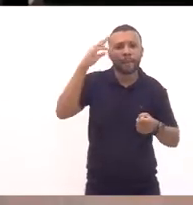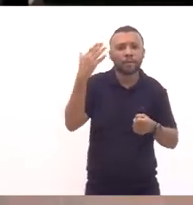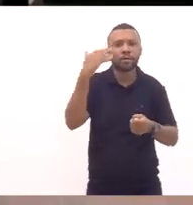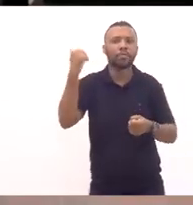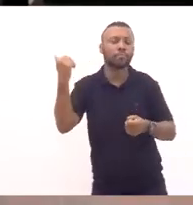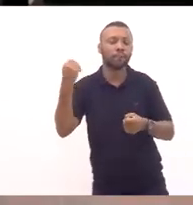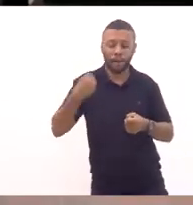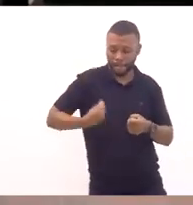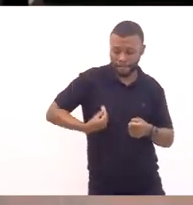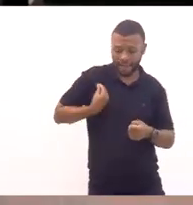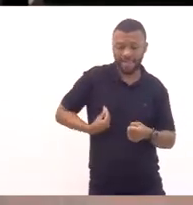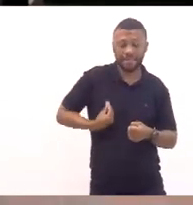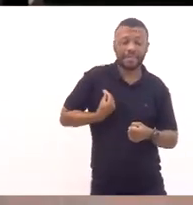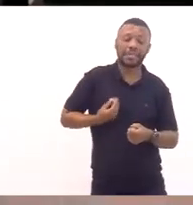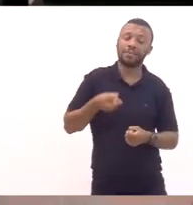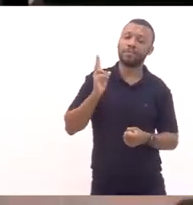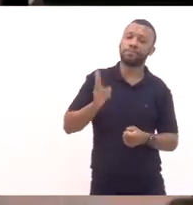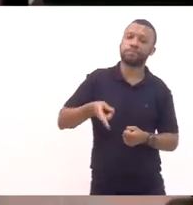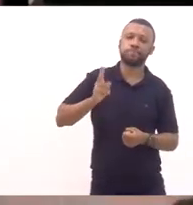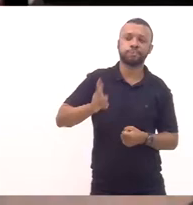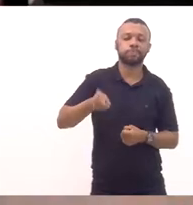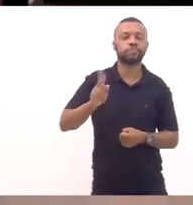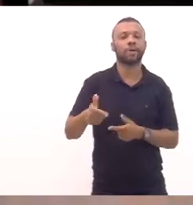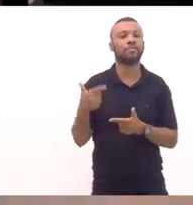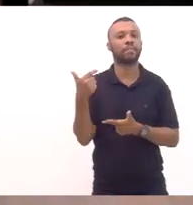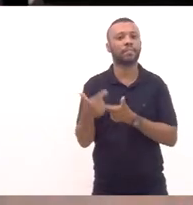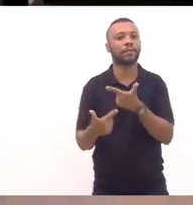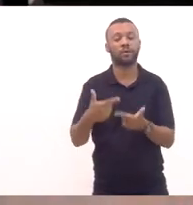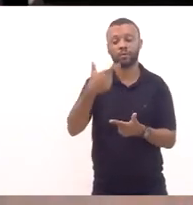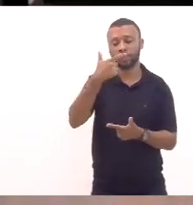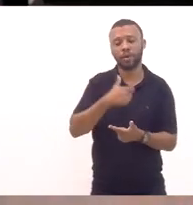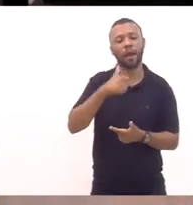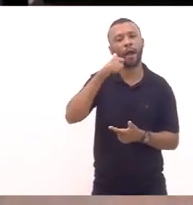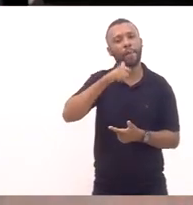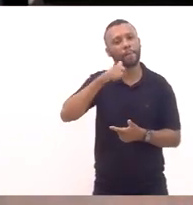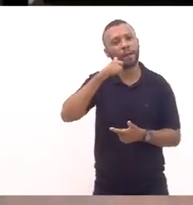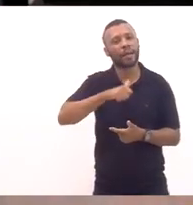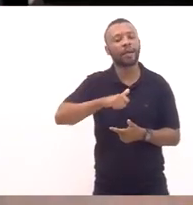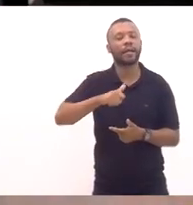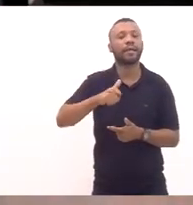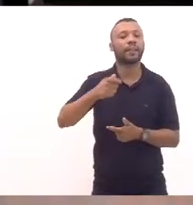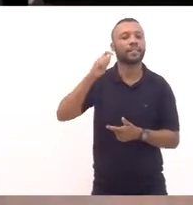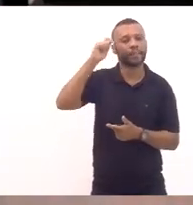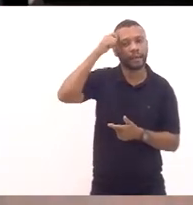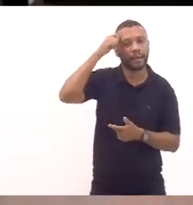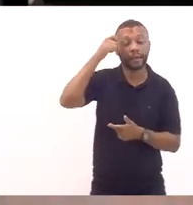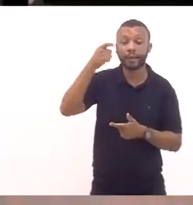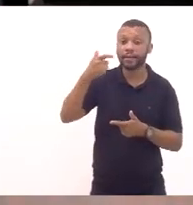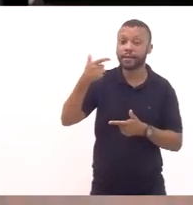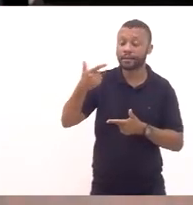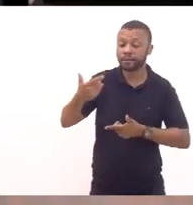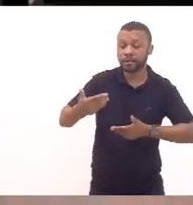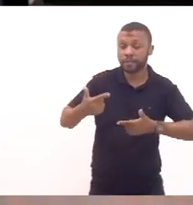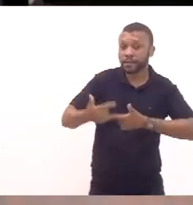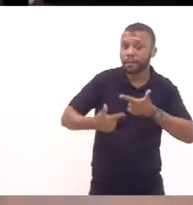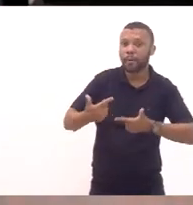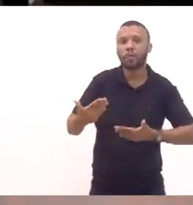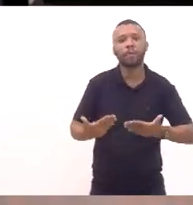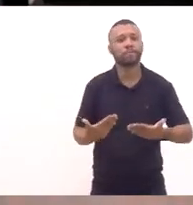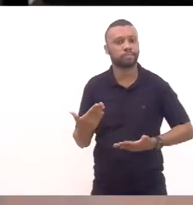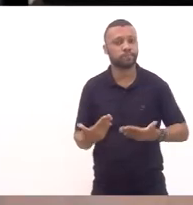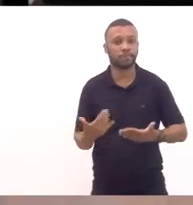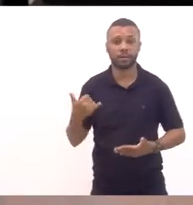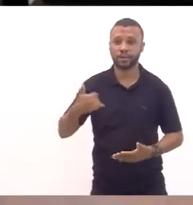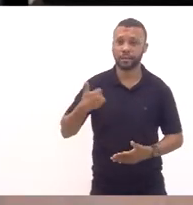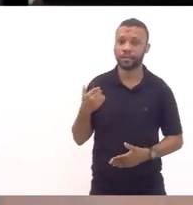a minha vida, a vida de uma mulher negra que se tornou empregada doméstica aos 5 anos de idade. Mas,